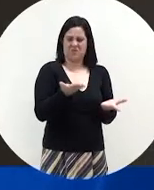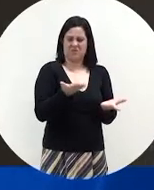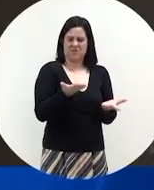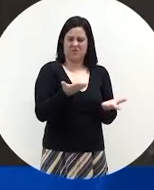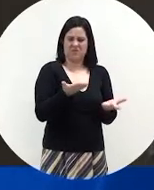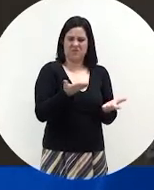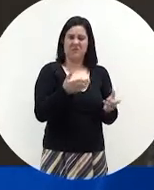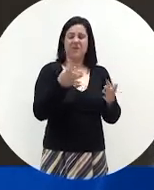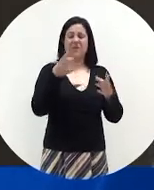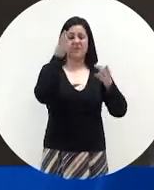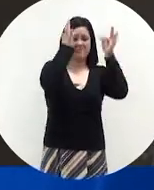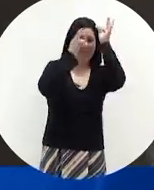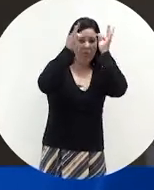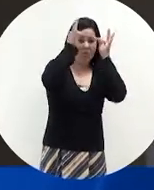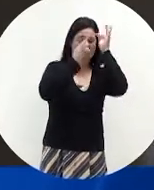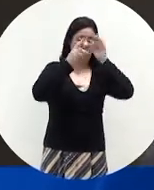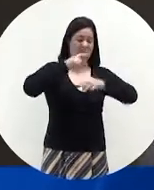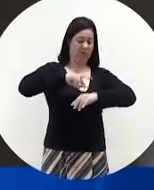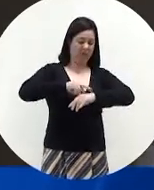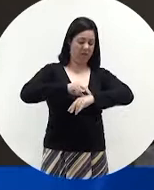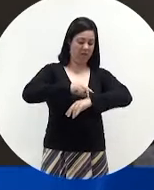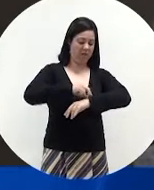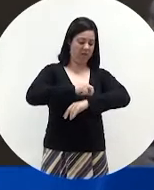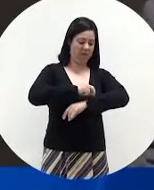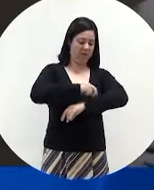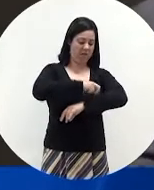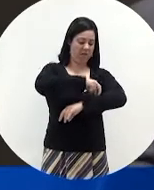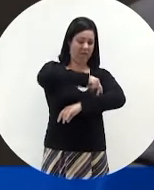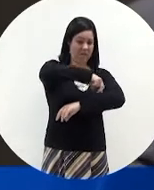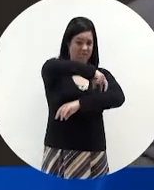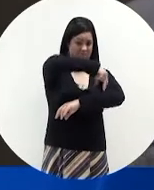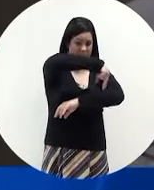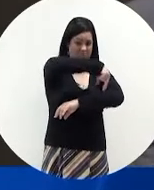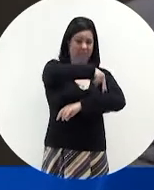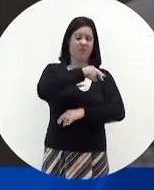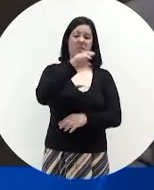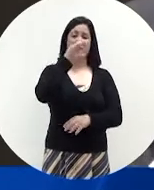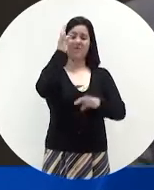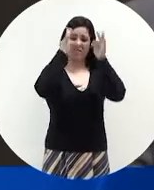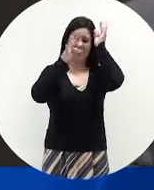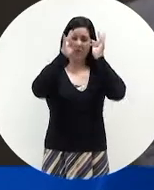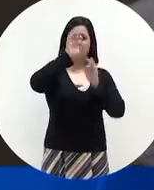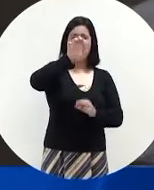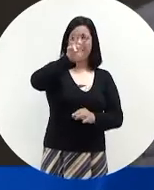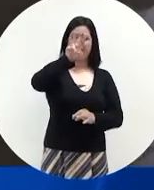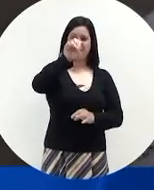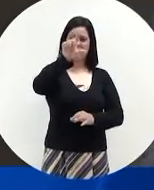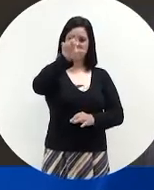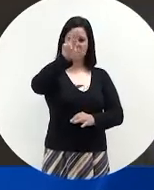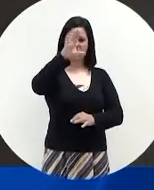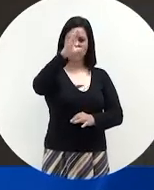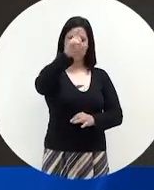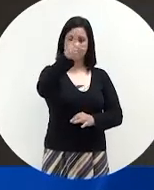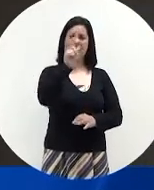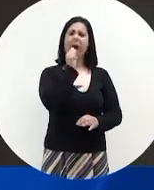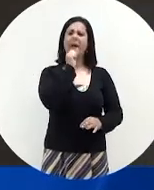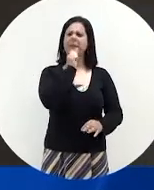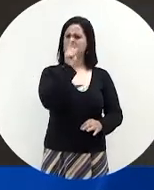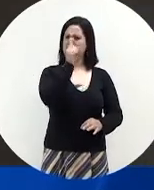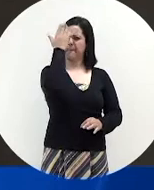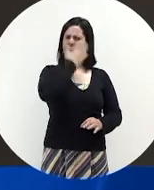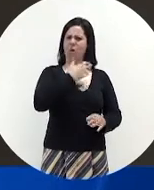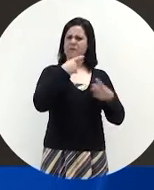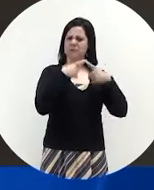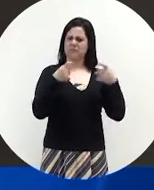tem como base a evolução, que é defendida ardorosamente como um fato